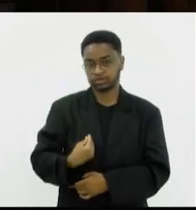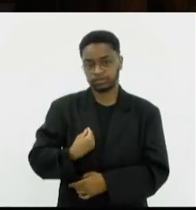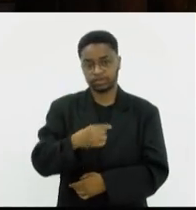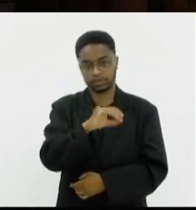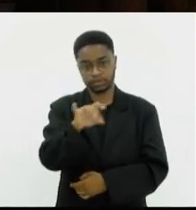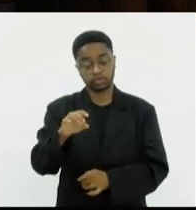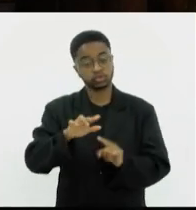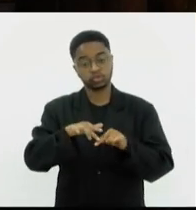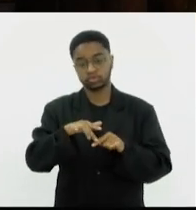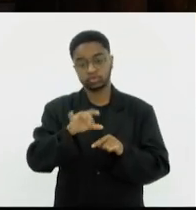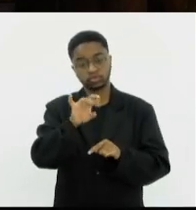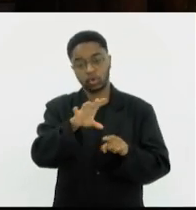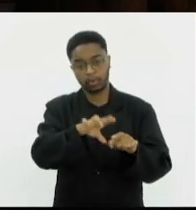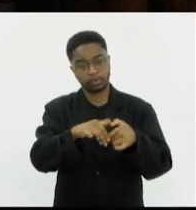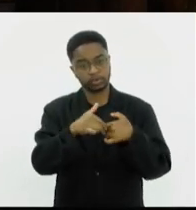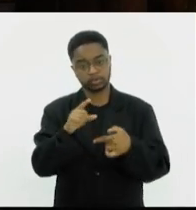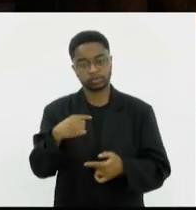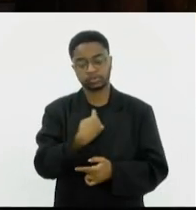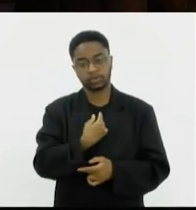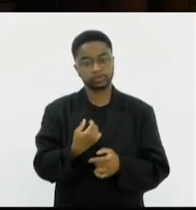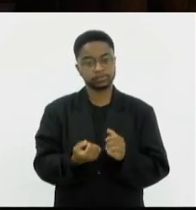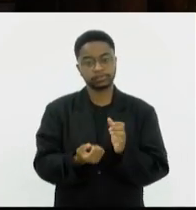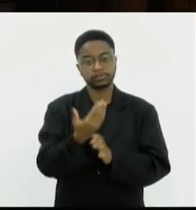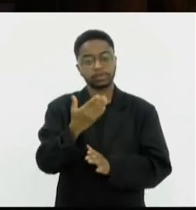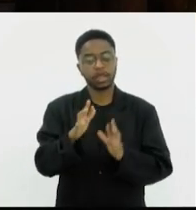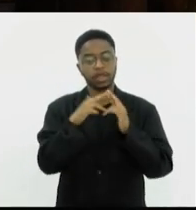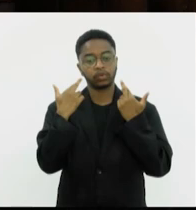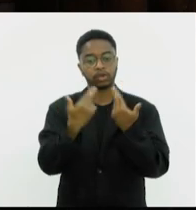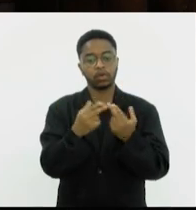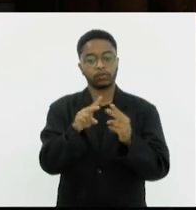Só por esse motivo é que nós fazemos a reunião online.